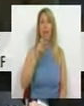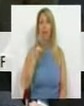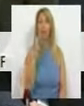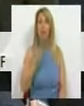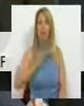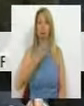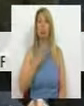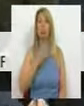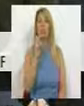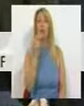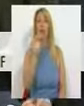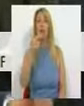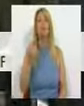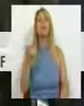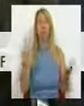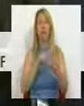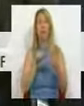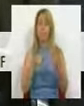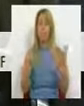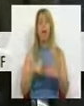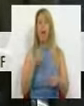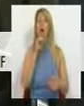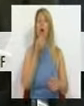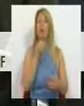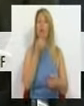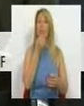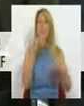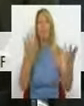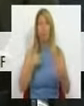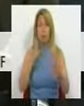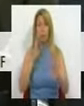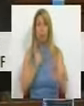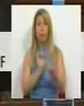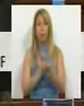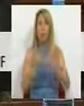Muito bem. E do banco, falaram, chegaram a falar com membros do Conselho de Administração?